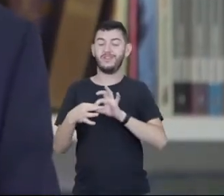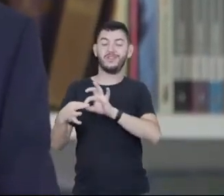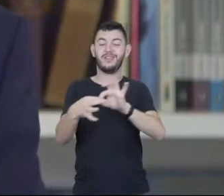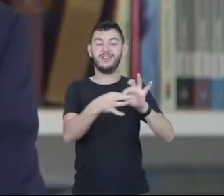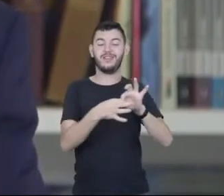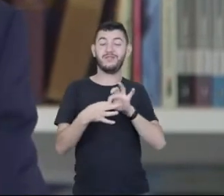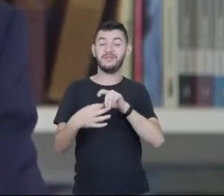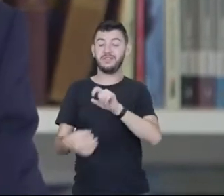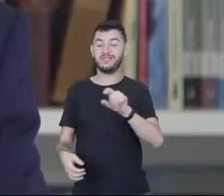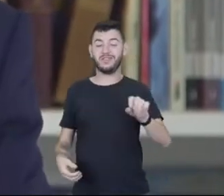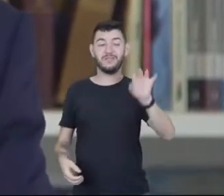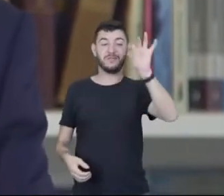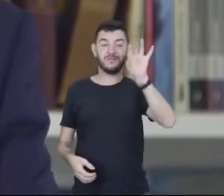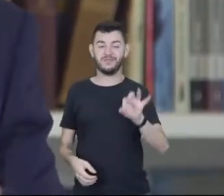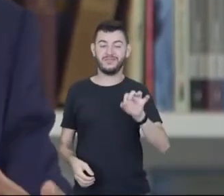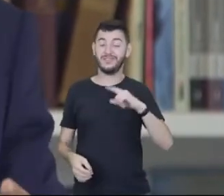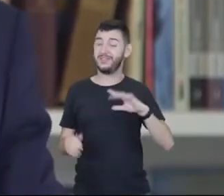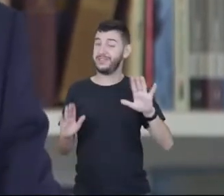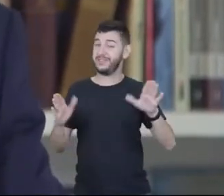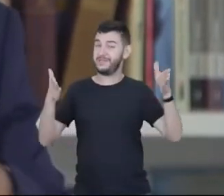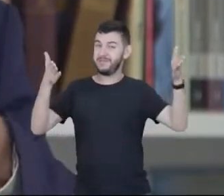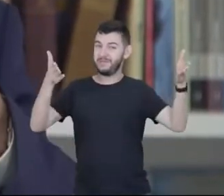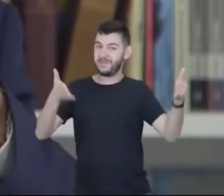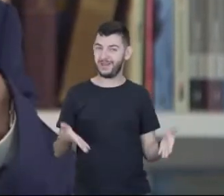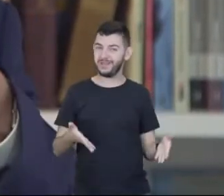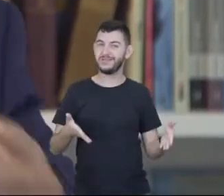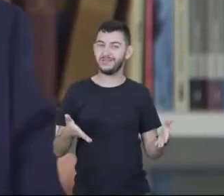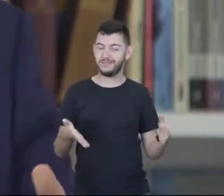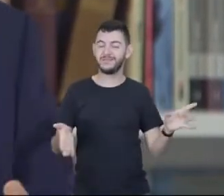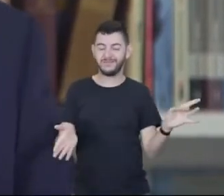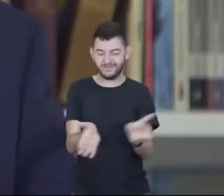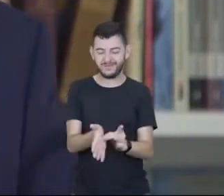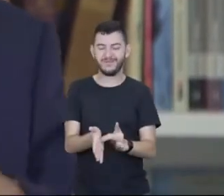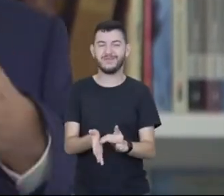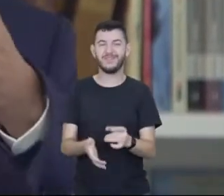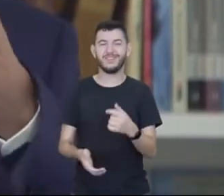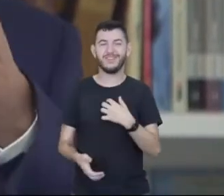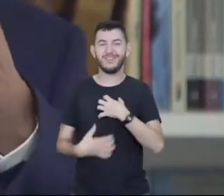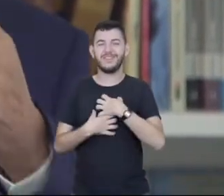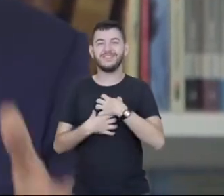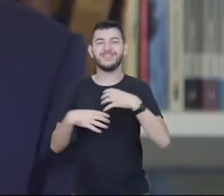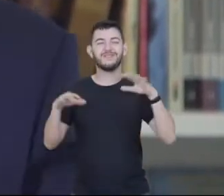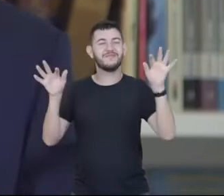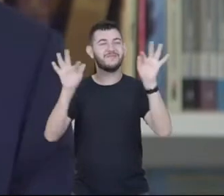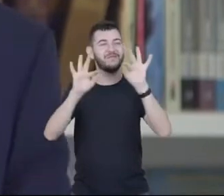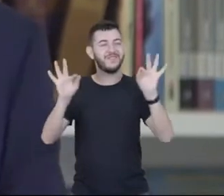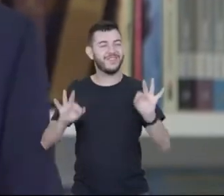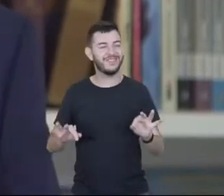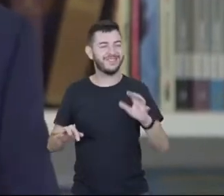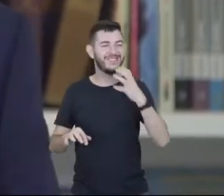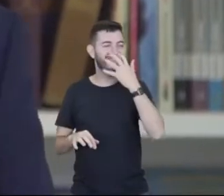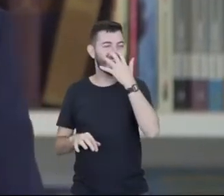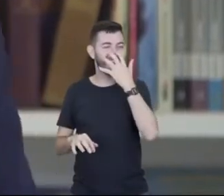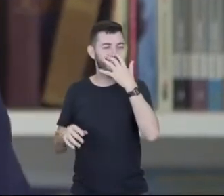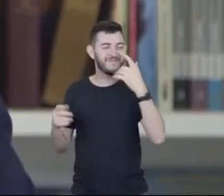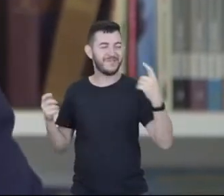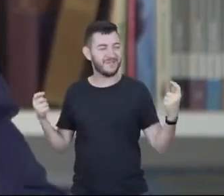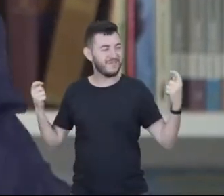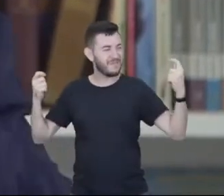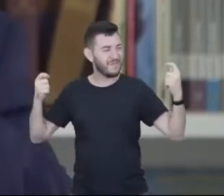participativa ela se fizer e feliz de ver aqui movimentos sociais de trabalhadores